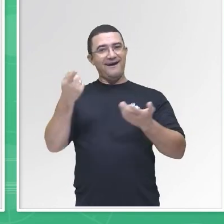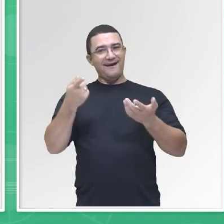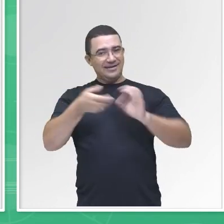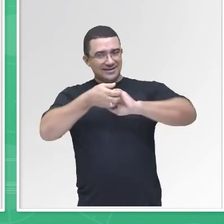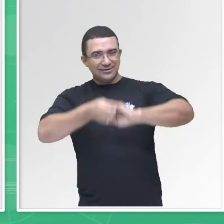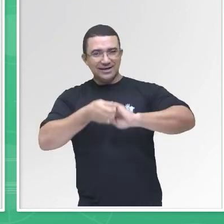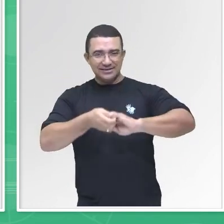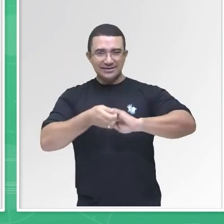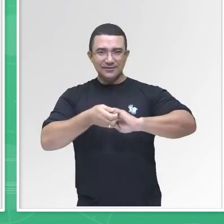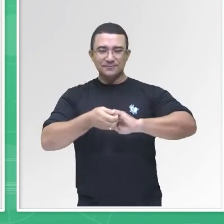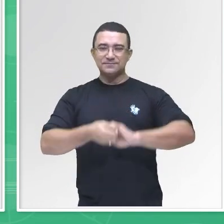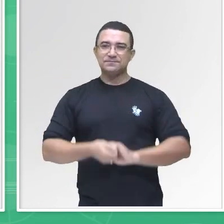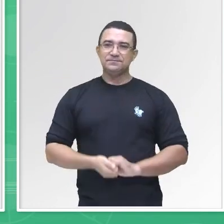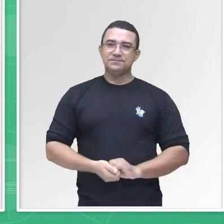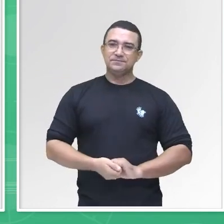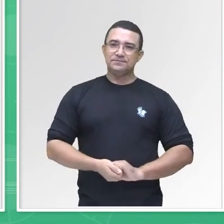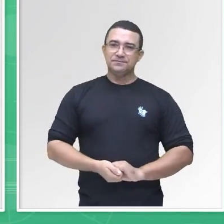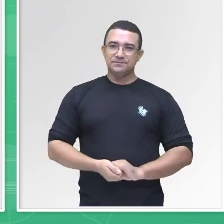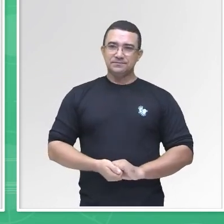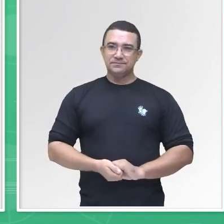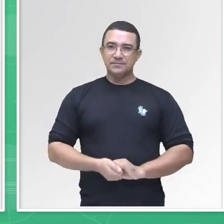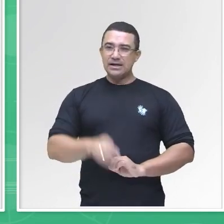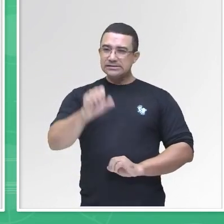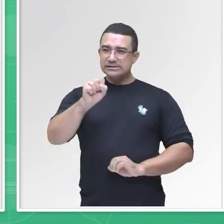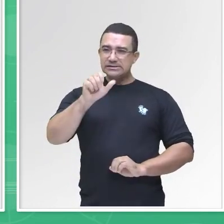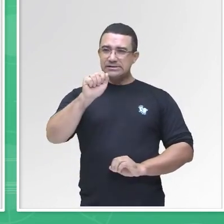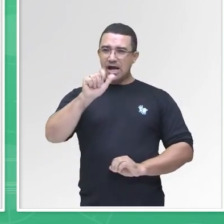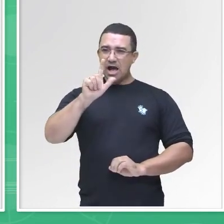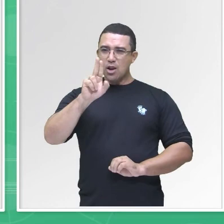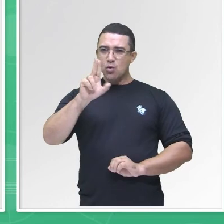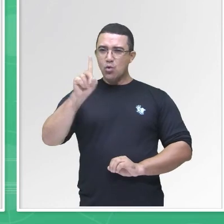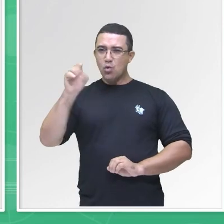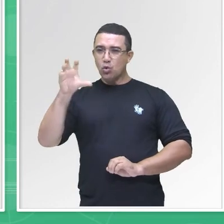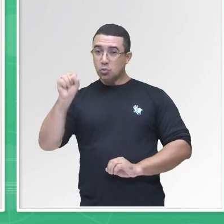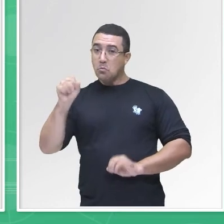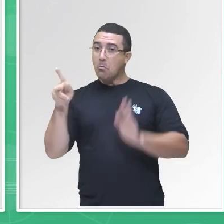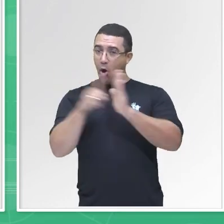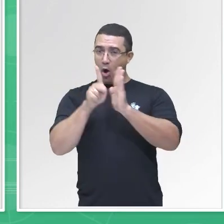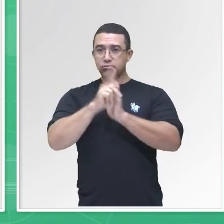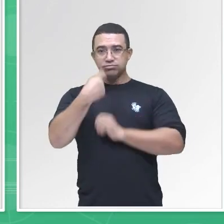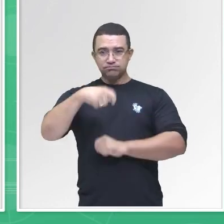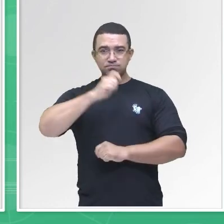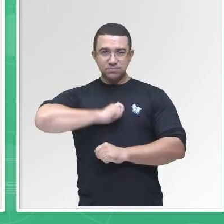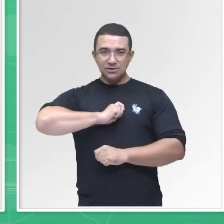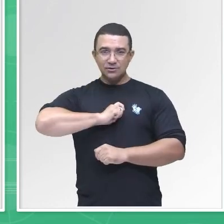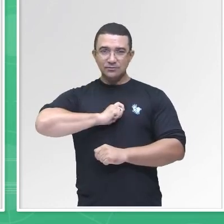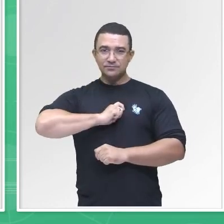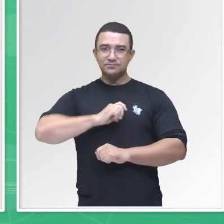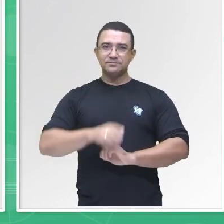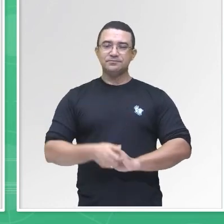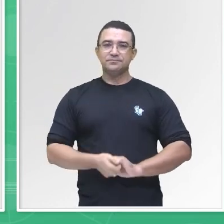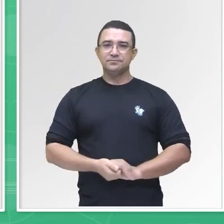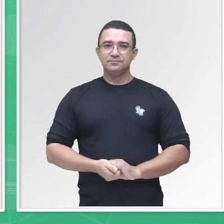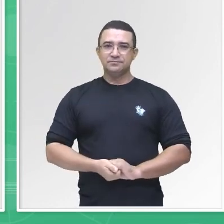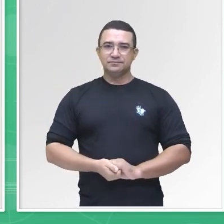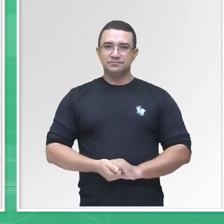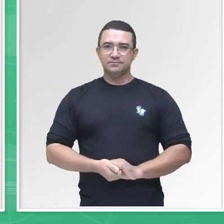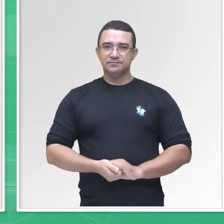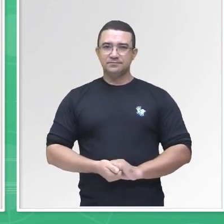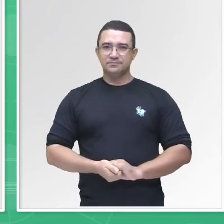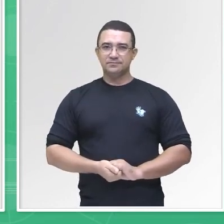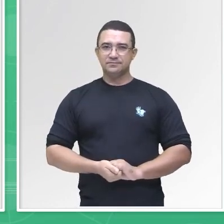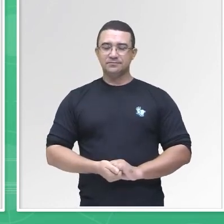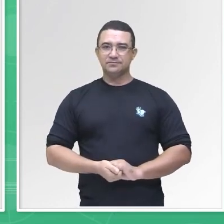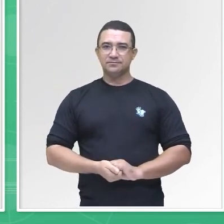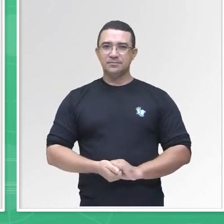nós chamamos isso de quê, pessoal? Saludo, né? Aqui, então, veja, nós descobrimos aqui, tem saludo aqui. Vamos